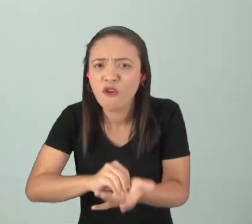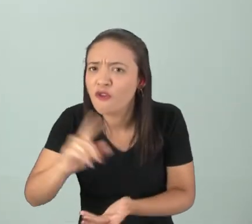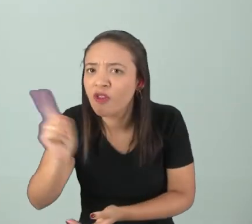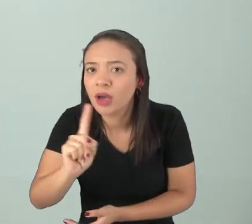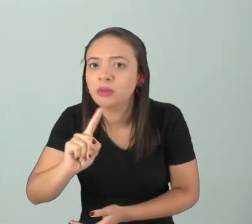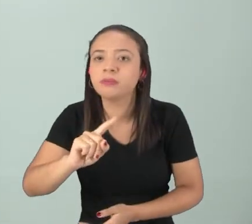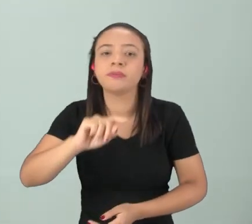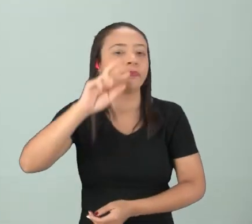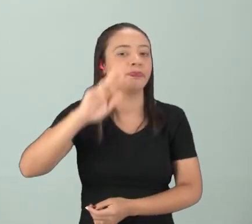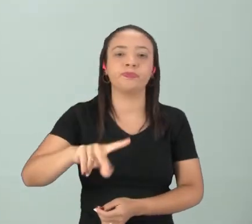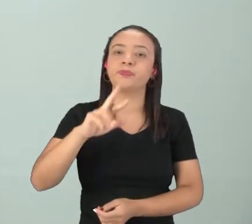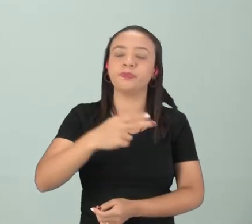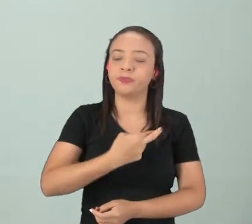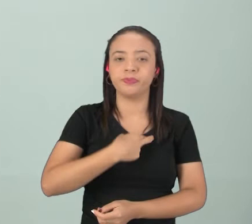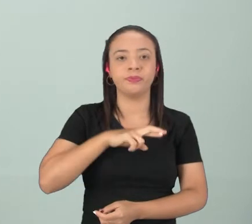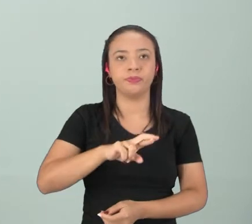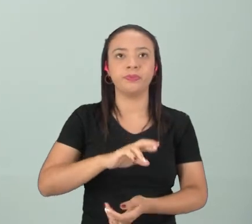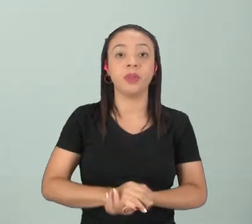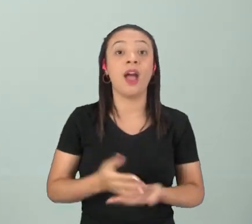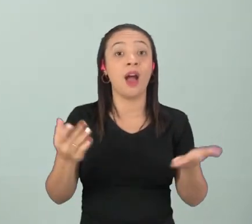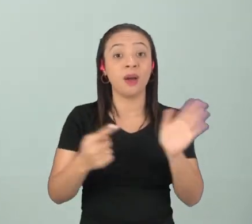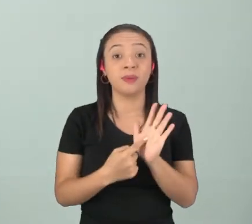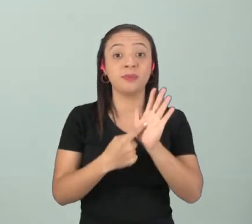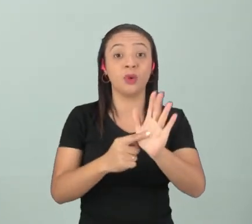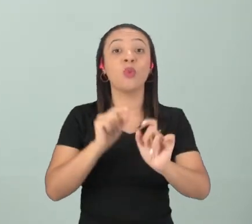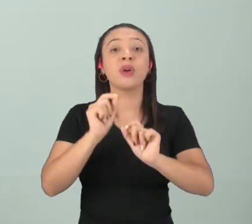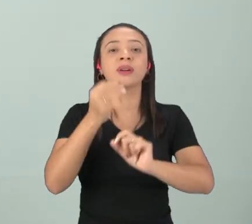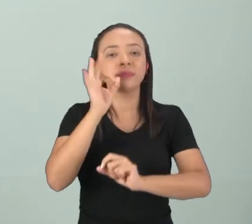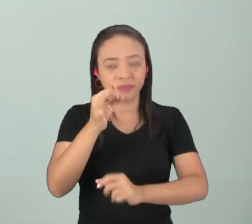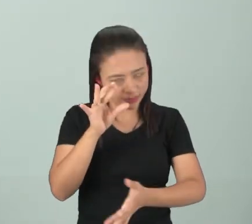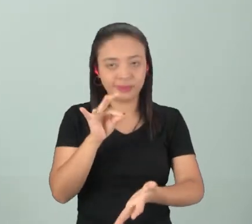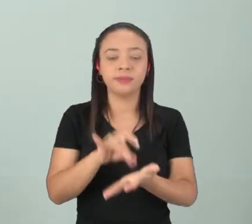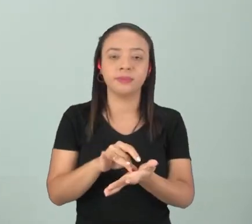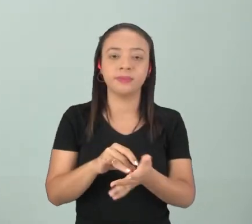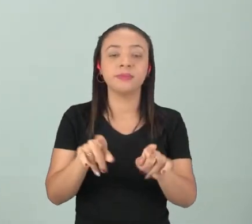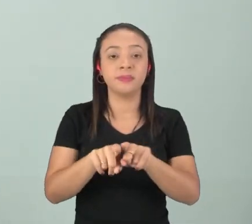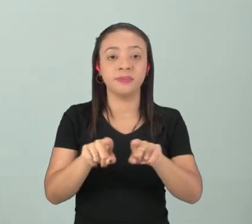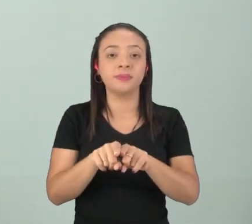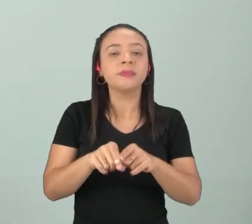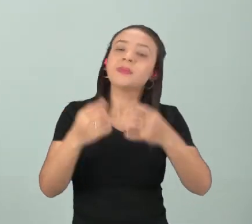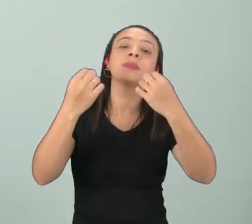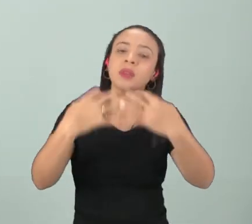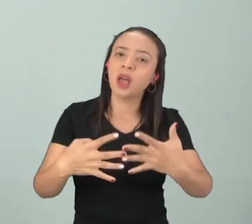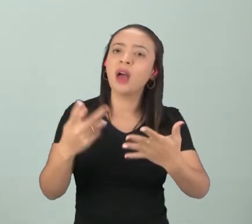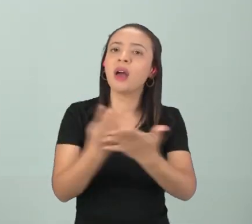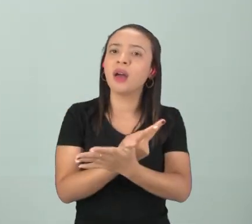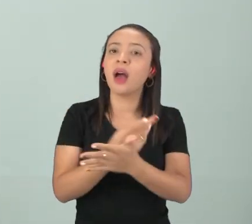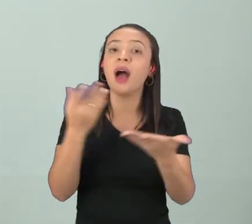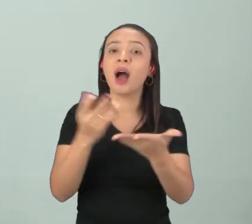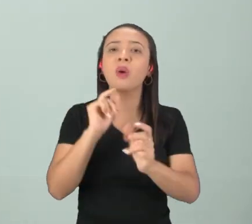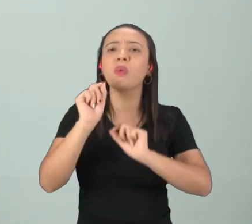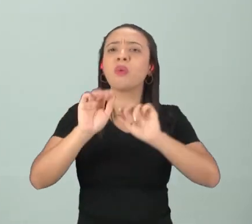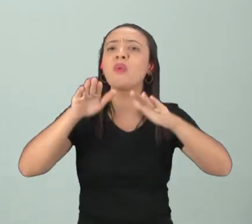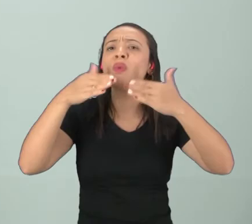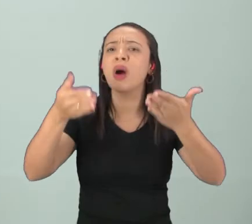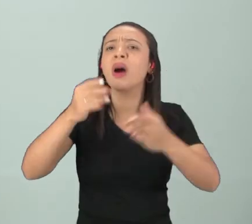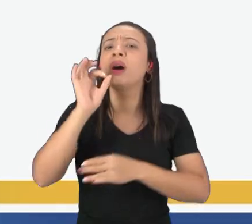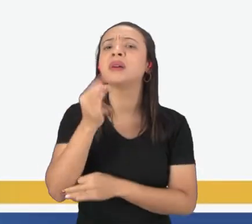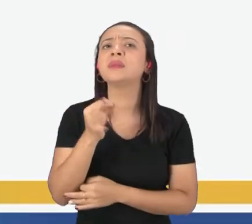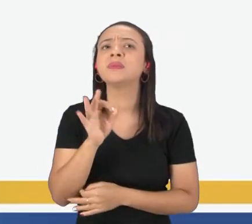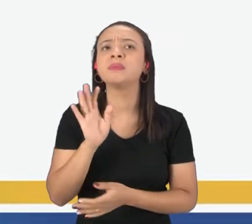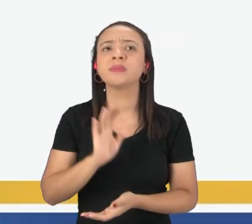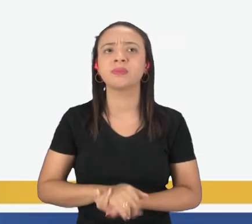religião. Agora vamos terminar vendo posturas corretas, né? A gente falou das incorretas. Qual é a postura correta de uma